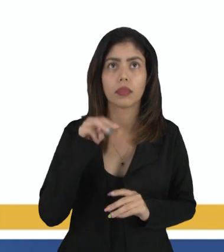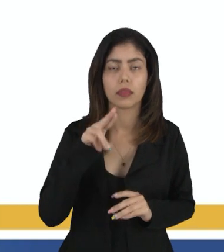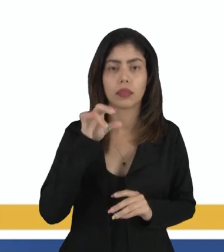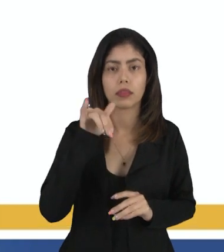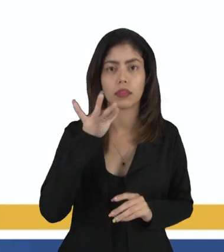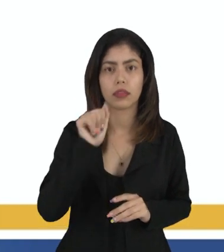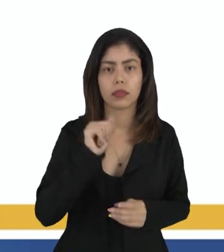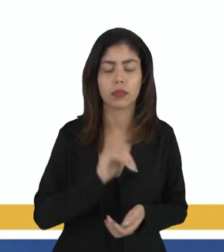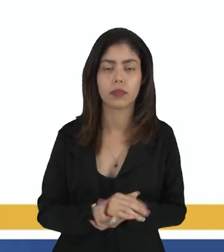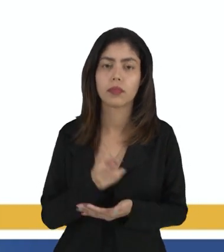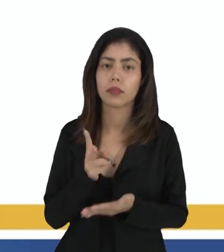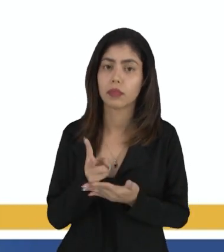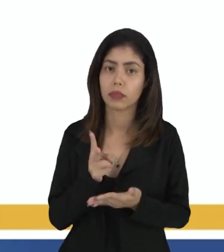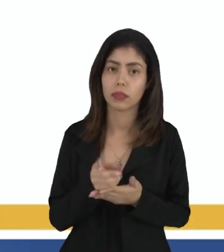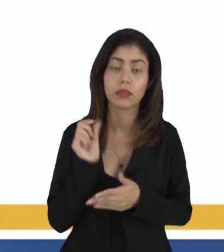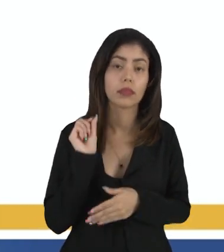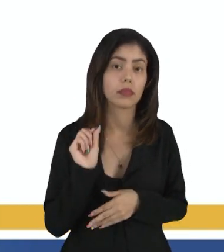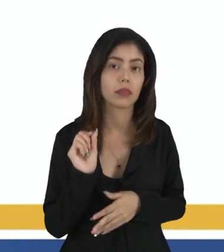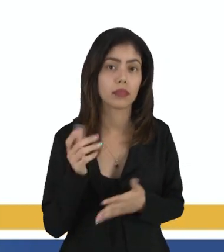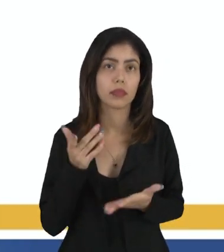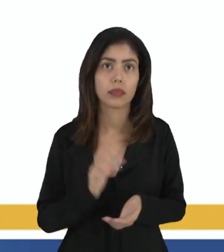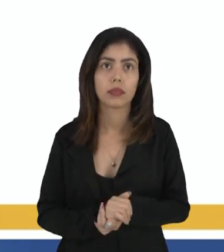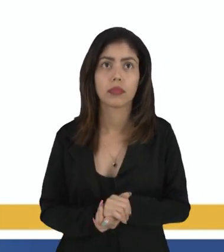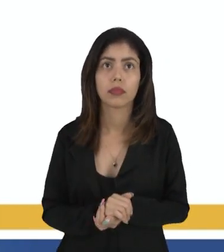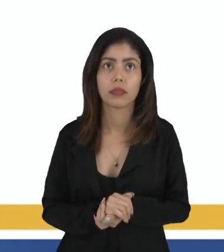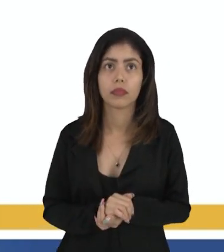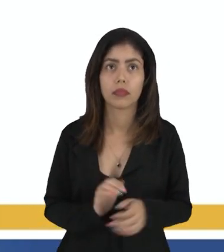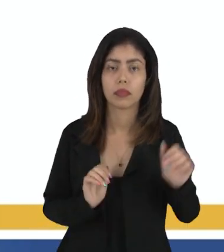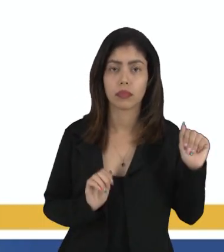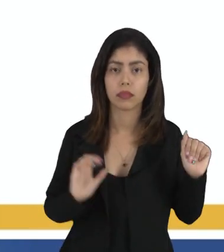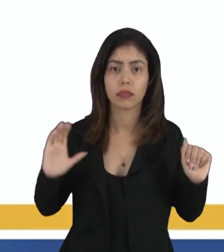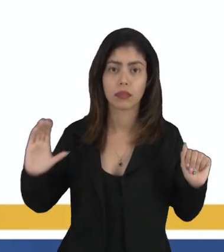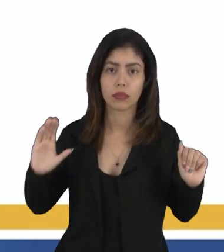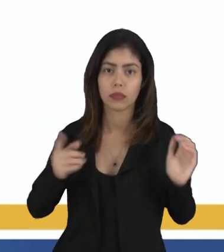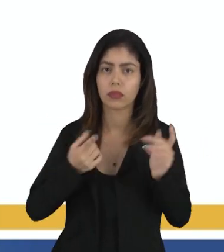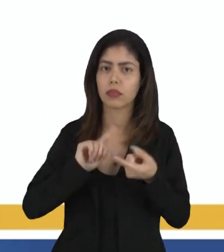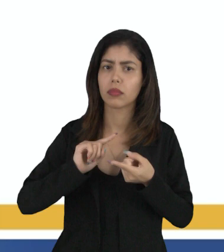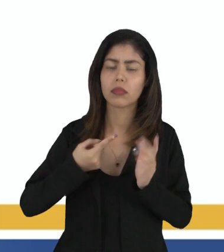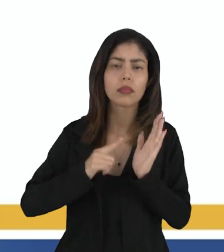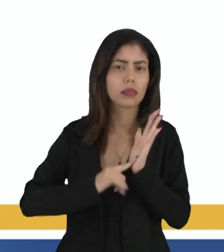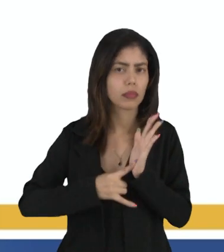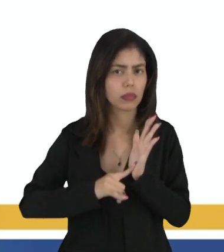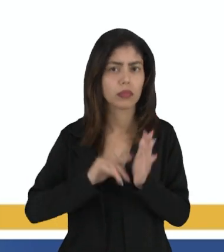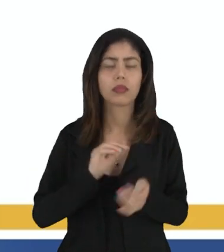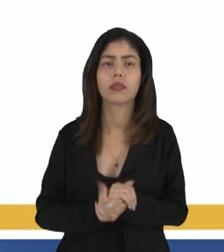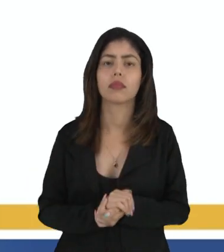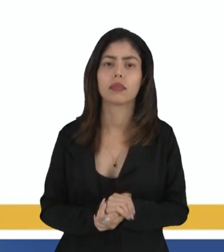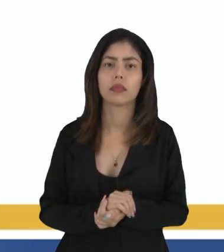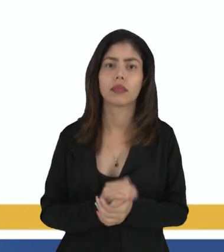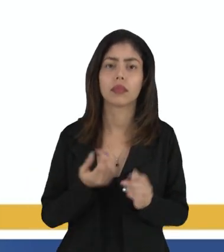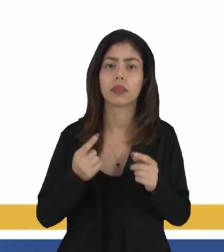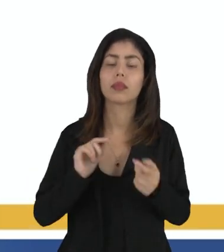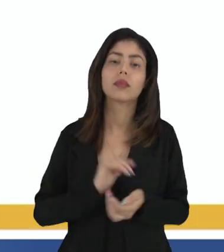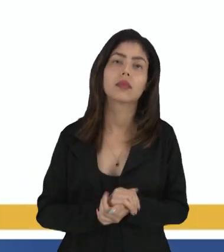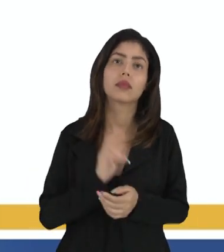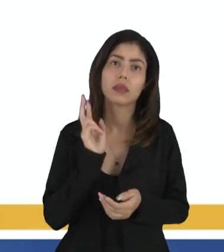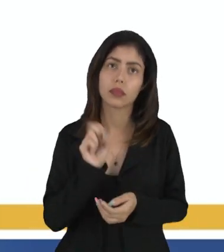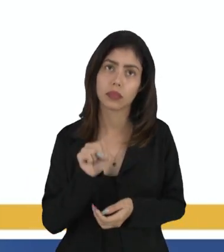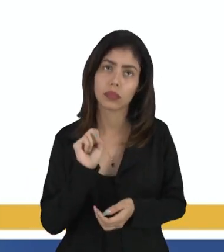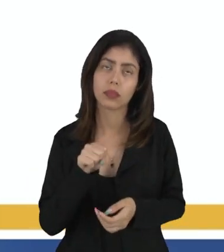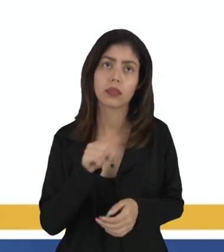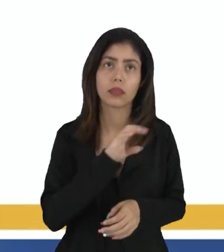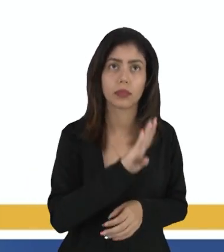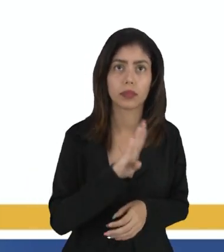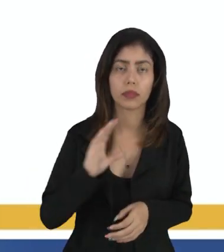Esse equilíbrio, mesmo que A e C não estejam em contato, mas se A estiver em contato com B e